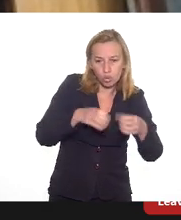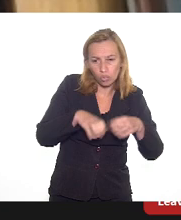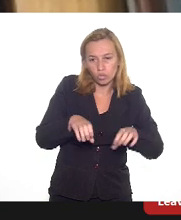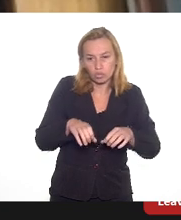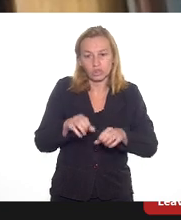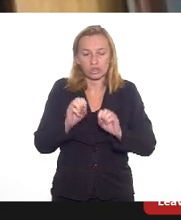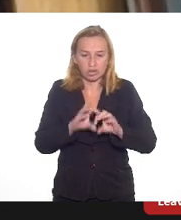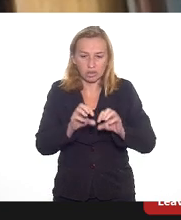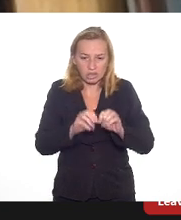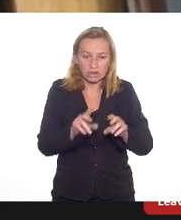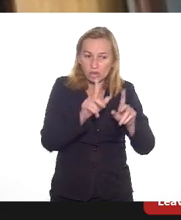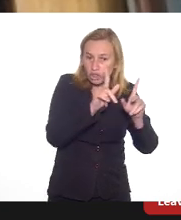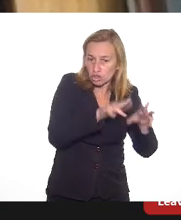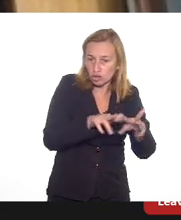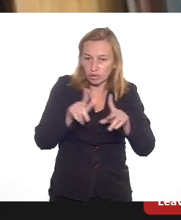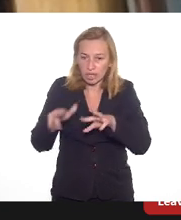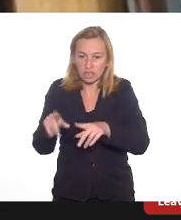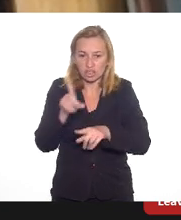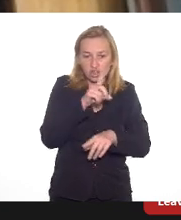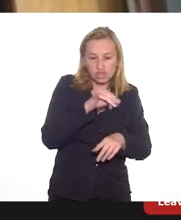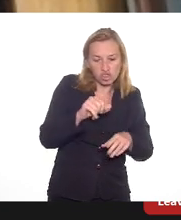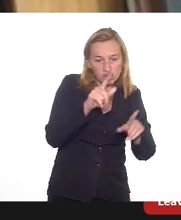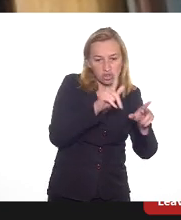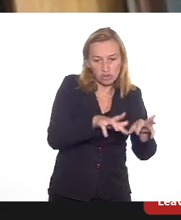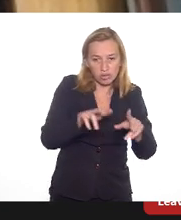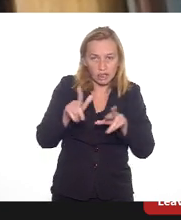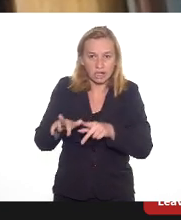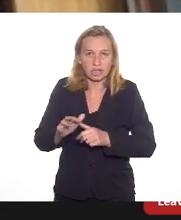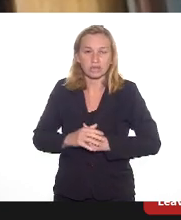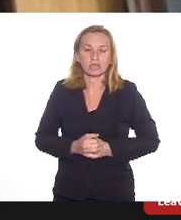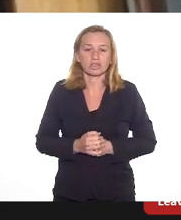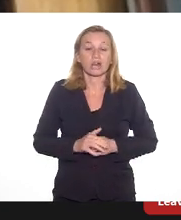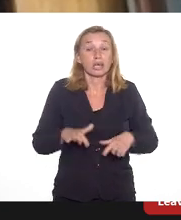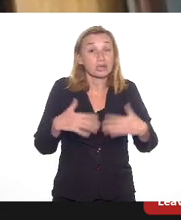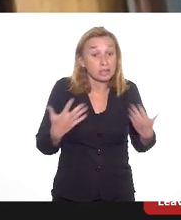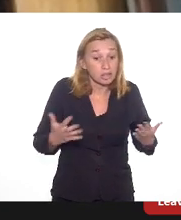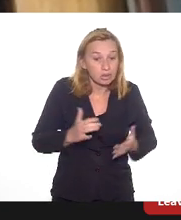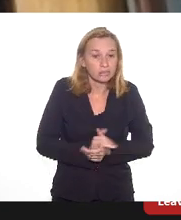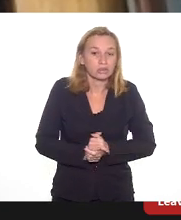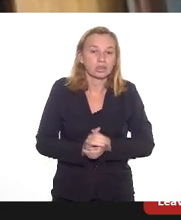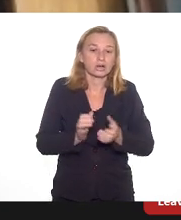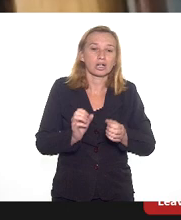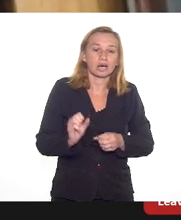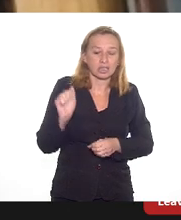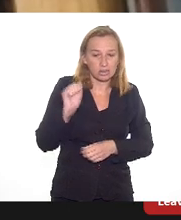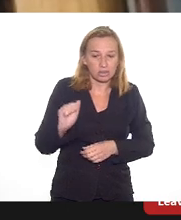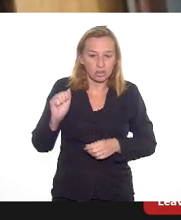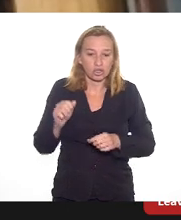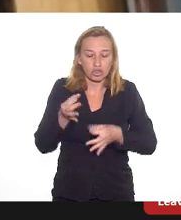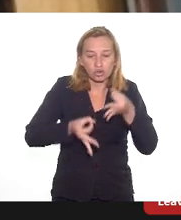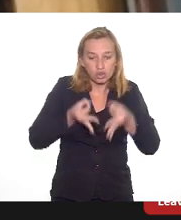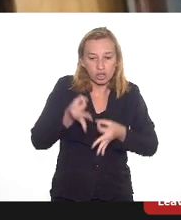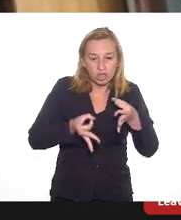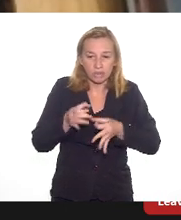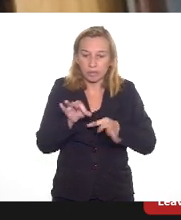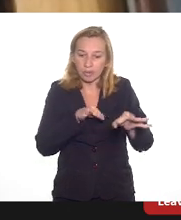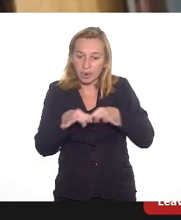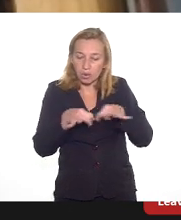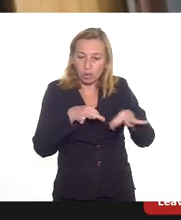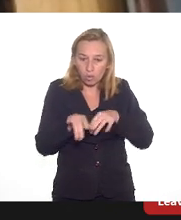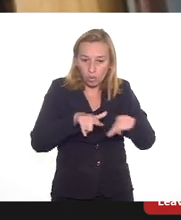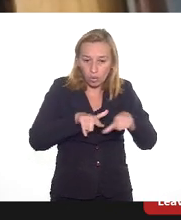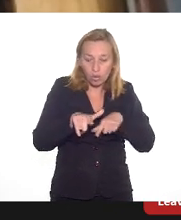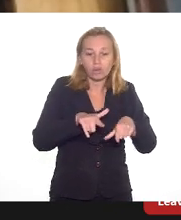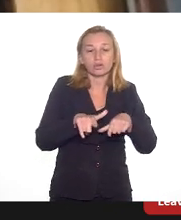concursos diferentes, com datas diferentes de expiração, então a assessoria jurídica fez esse trabalho junto com os técnicos